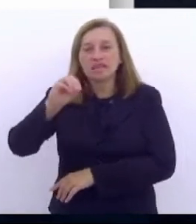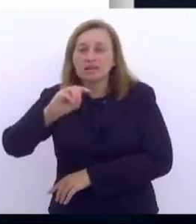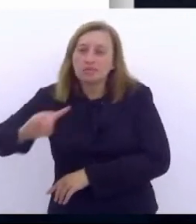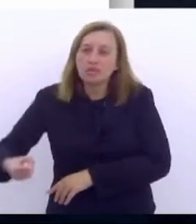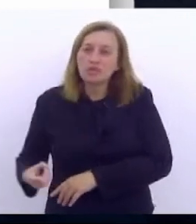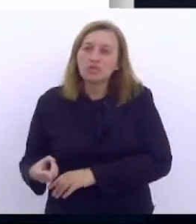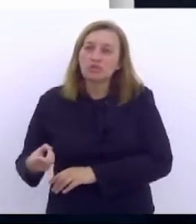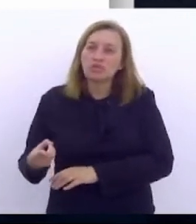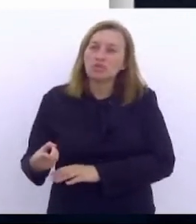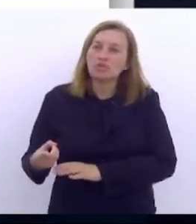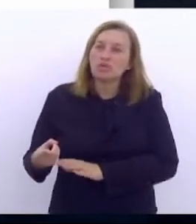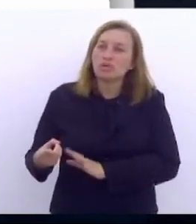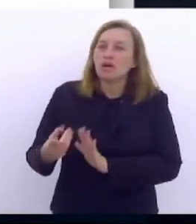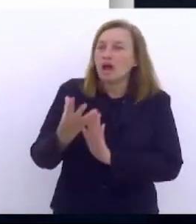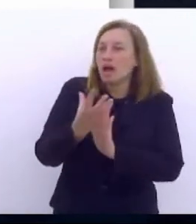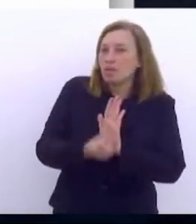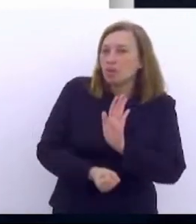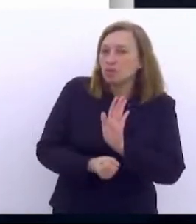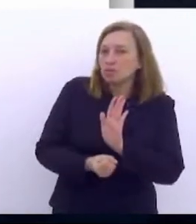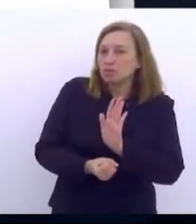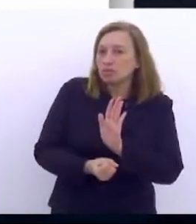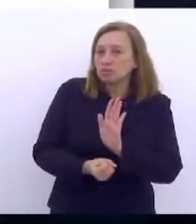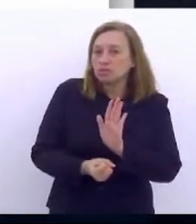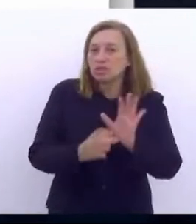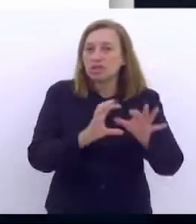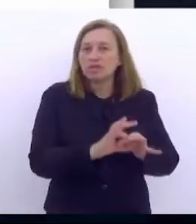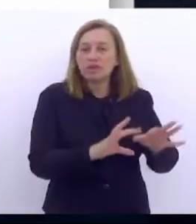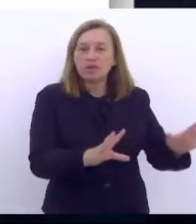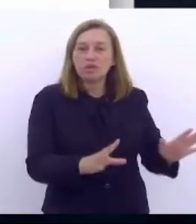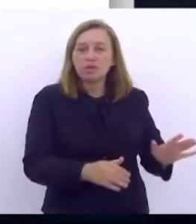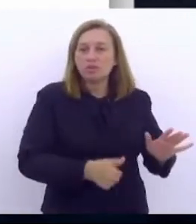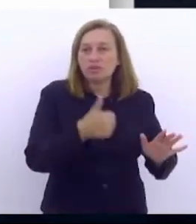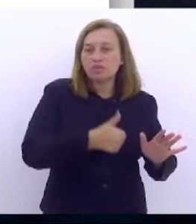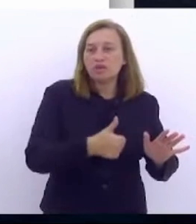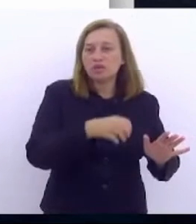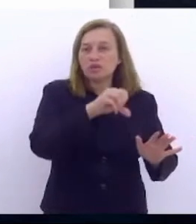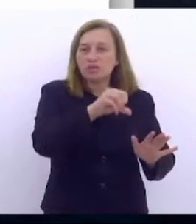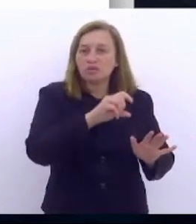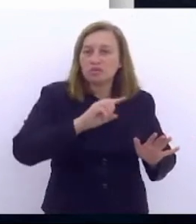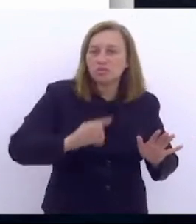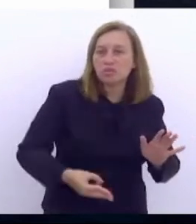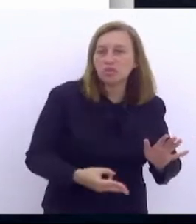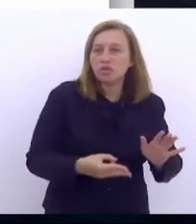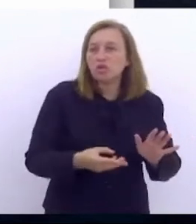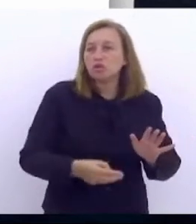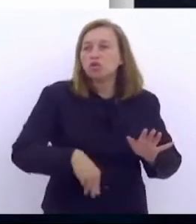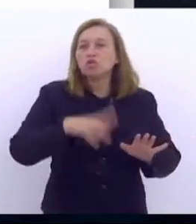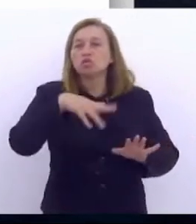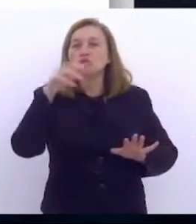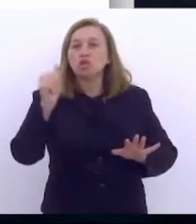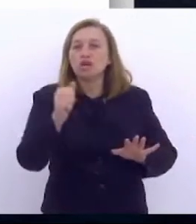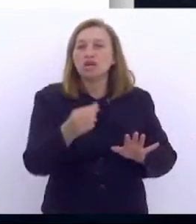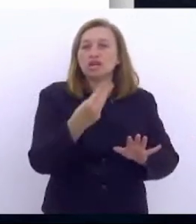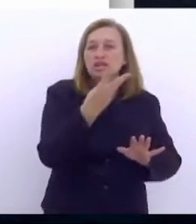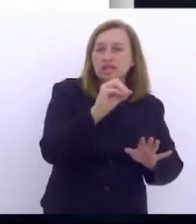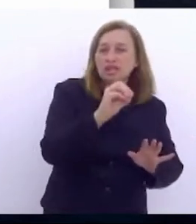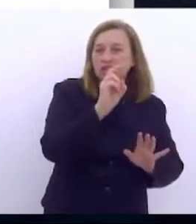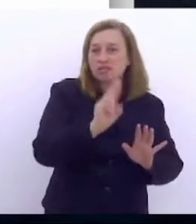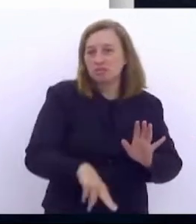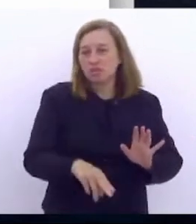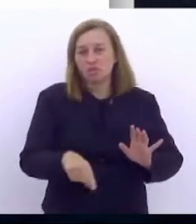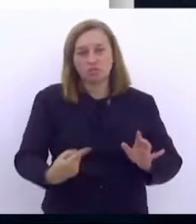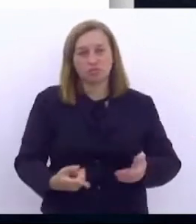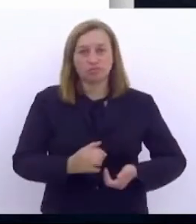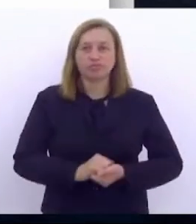clandestinamente. Legalizou, primeiro ano acho que era 8, 9 mil, 7 mil. Então, nunca houve 30 mil, óbvio. É porque usavam